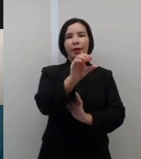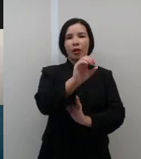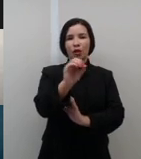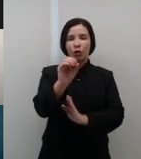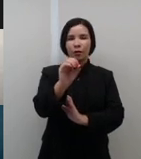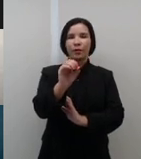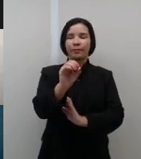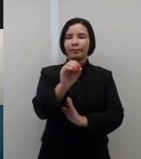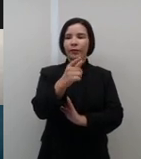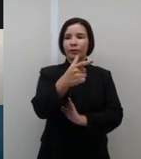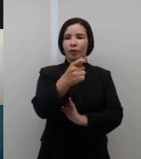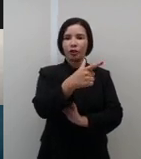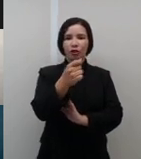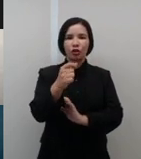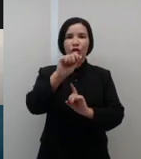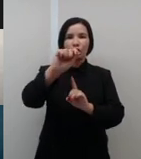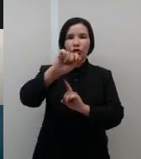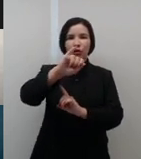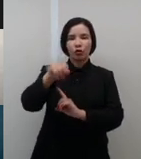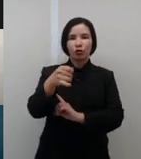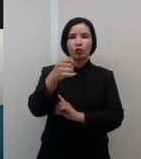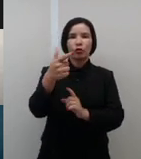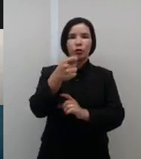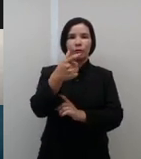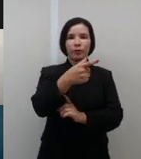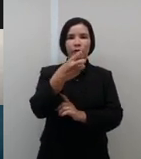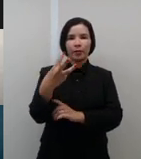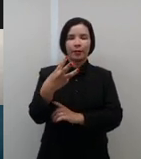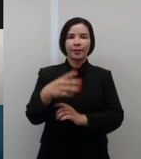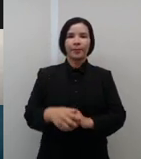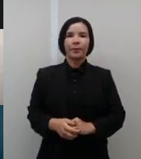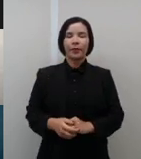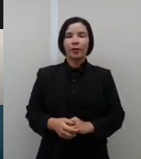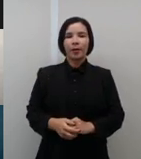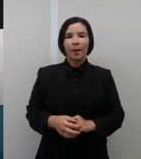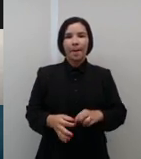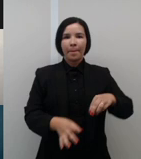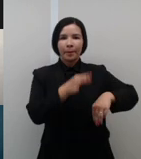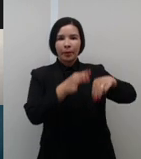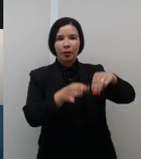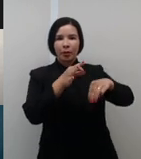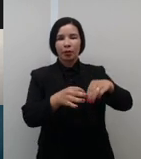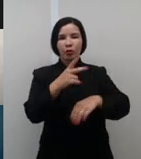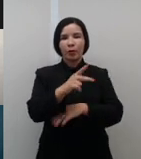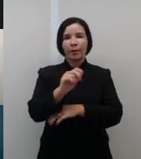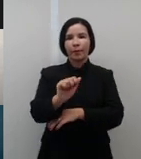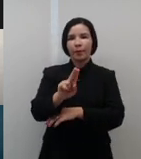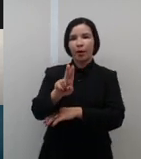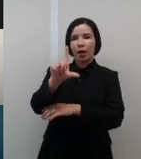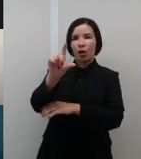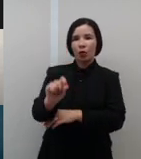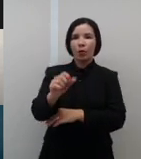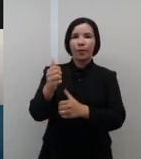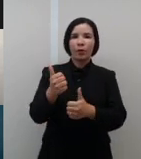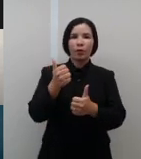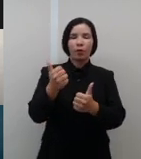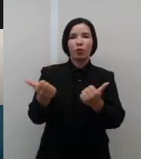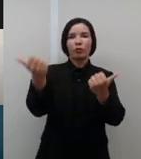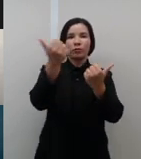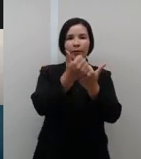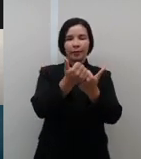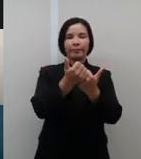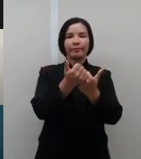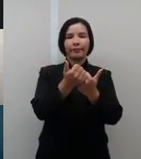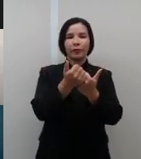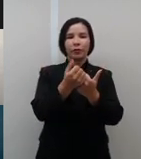de junho de 2023. Presidente, excelentíssimo senhor ministro Paulo Sérgio Domingues. Subprocurador-geral da República, excelentíssimo senhor doutor